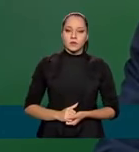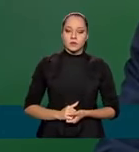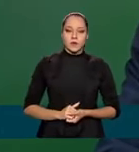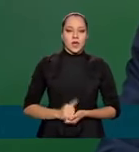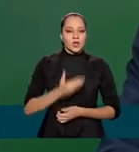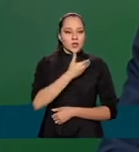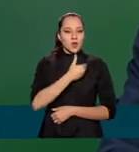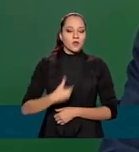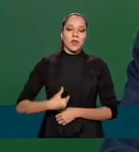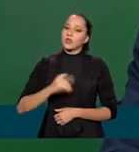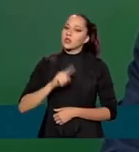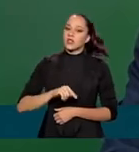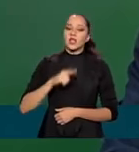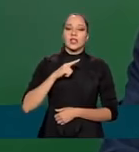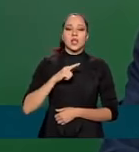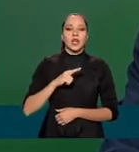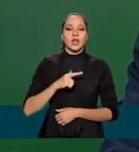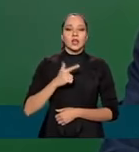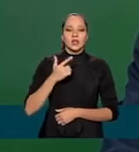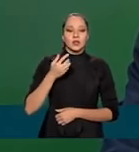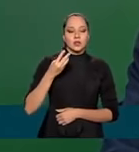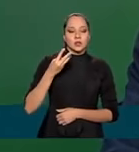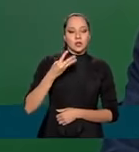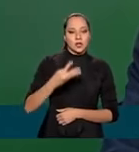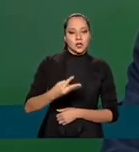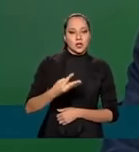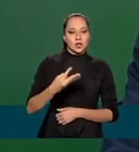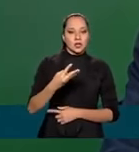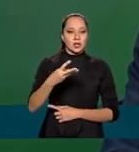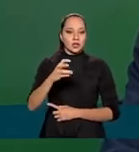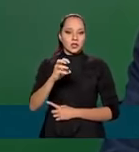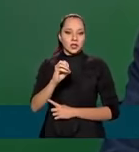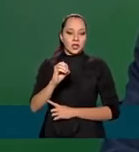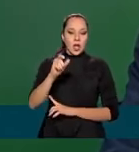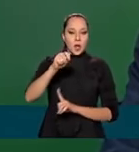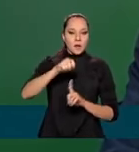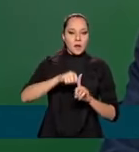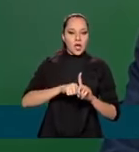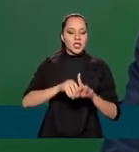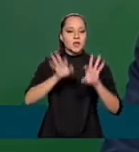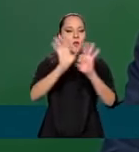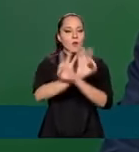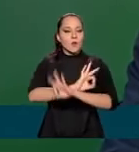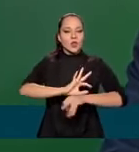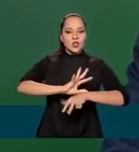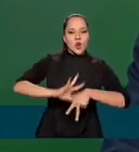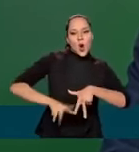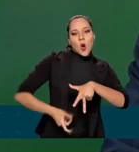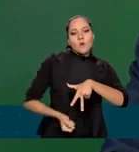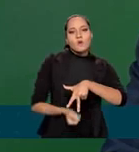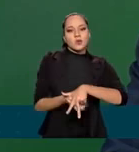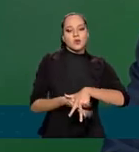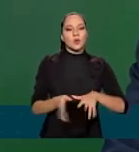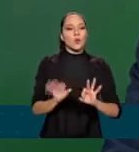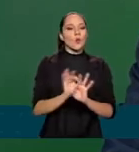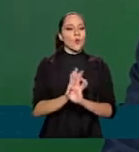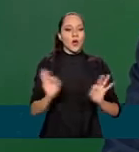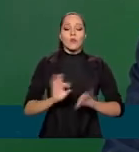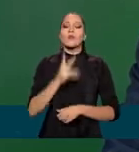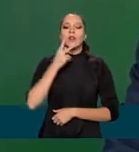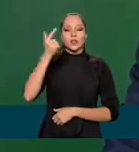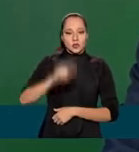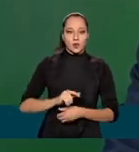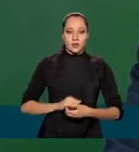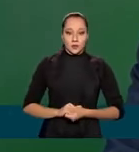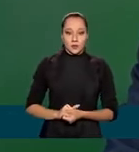está na 30º 30º mês sem nenhum caso de corrupção vou